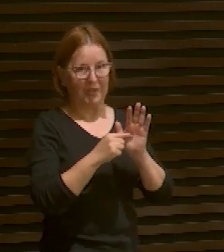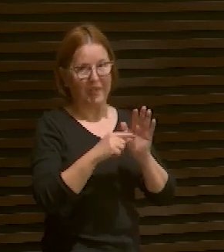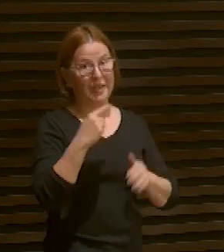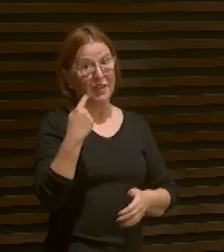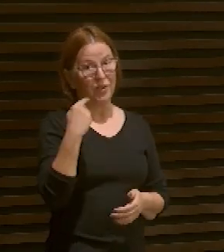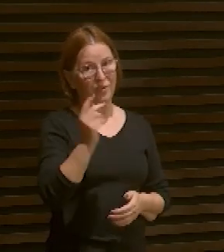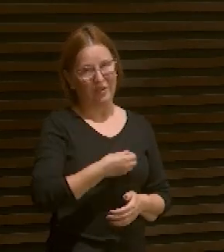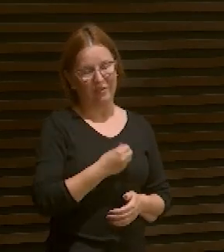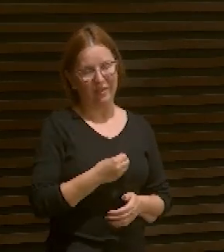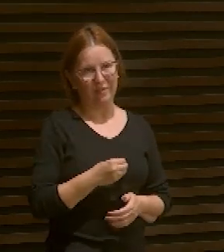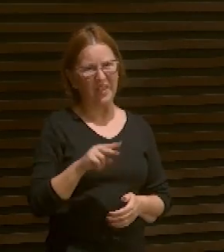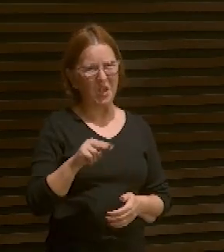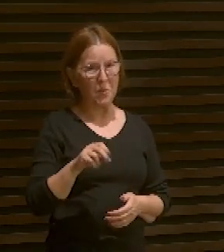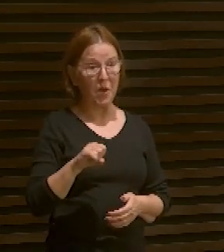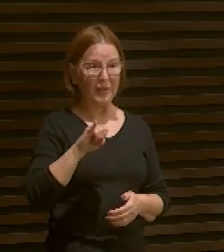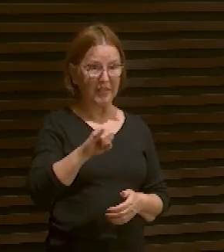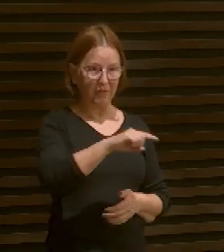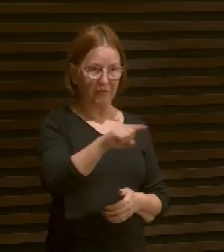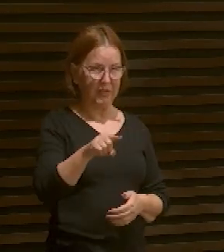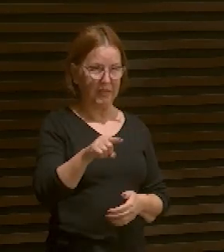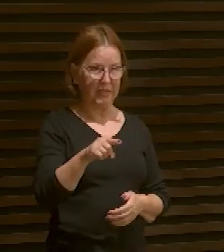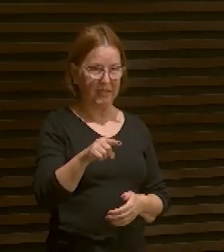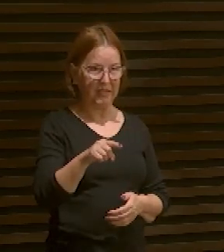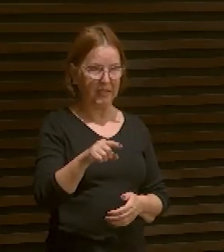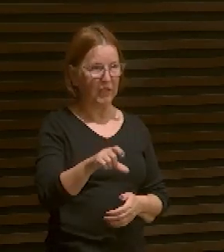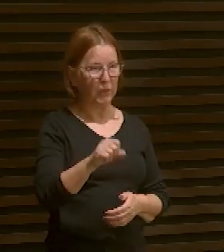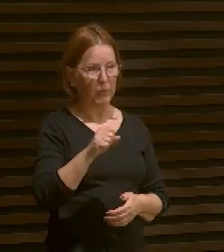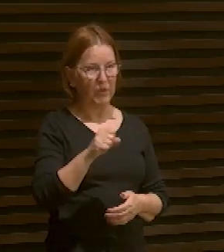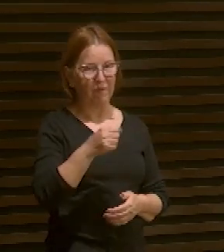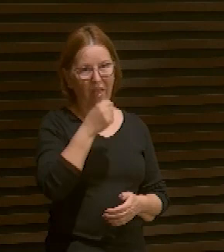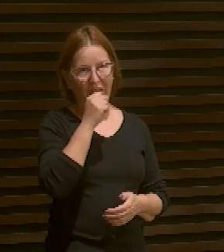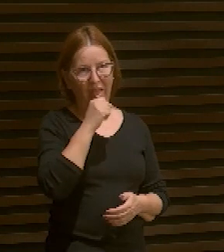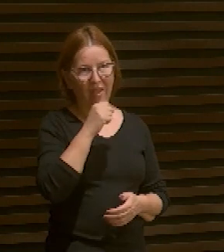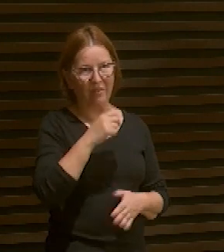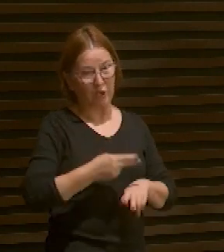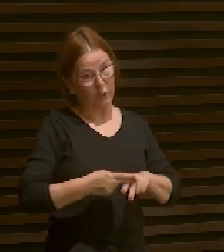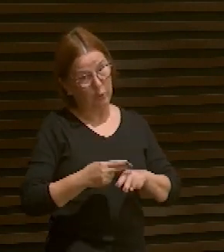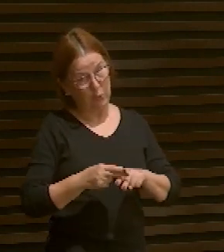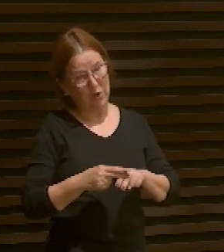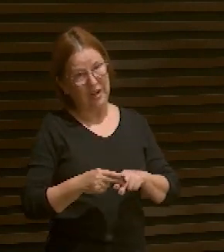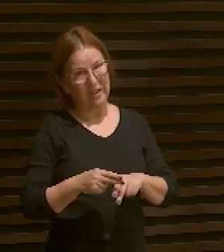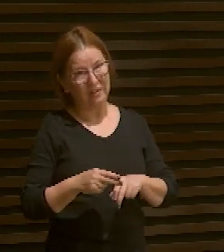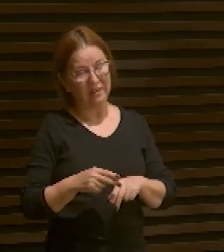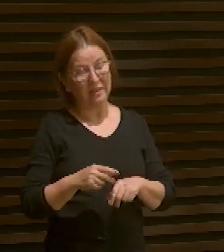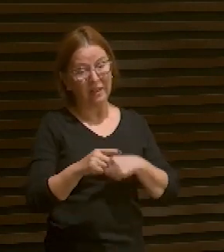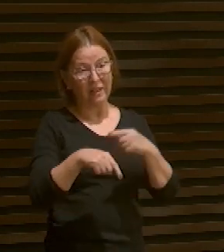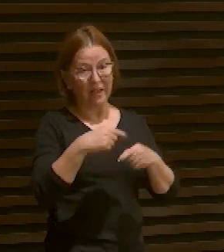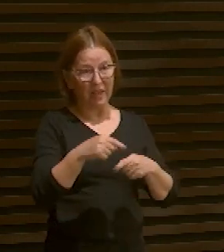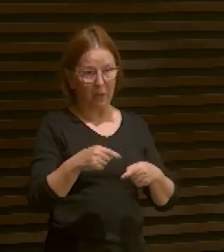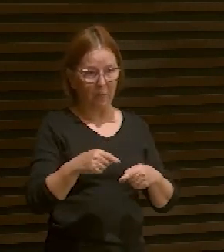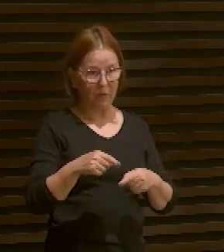escolhesse um sorvete de chocolate e dali para frente você só pudesse, então,